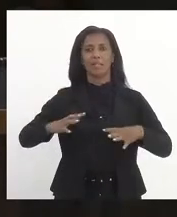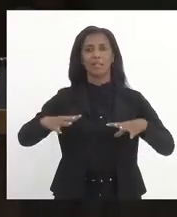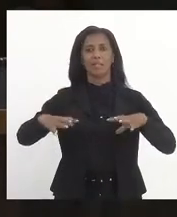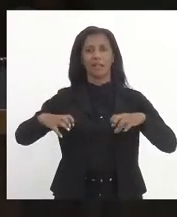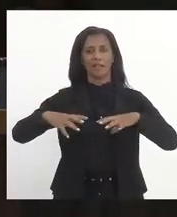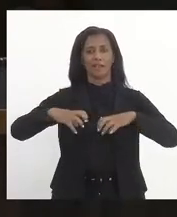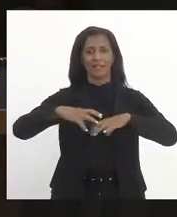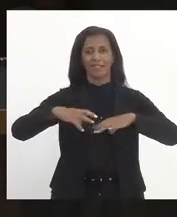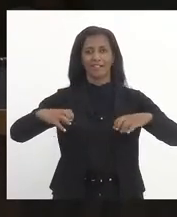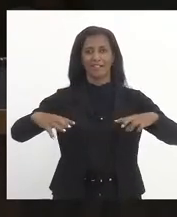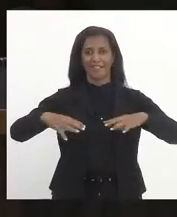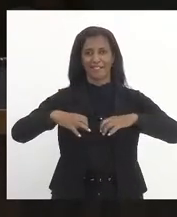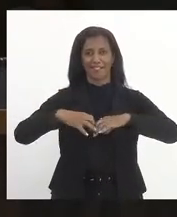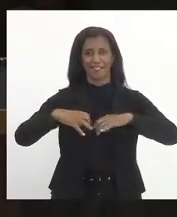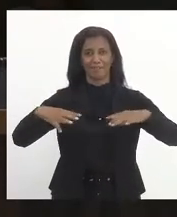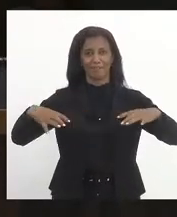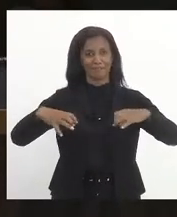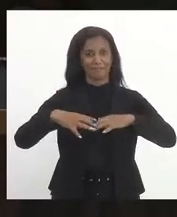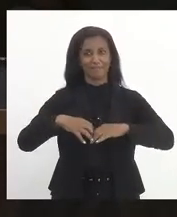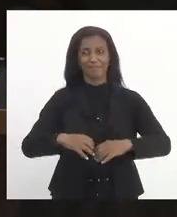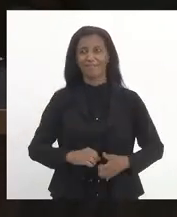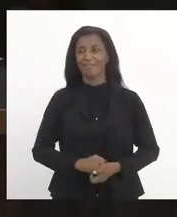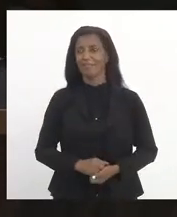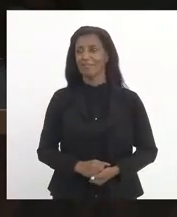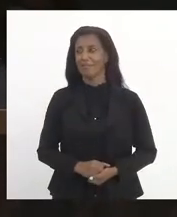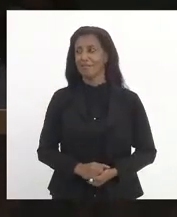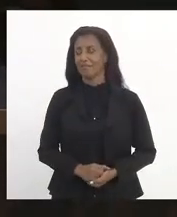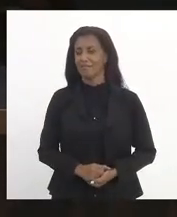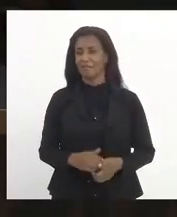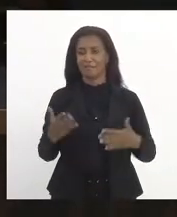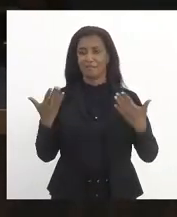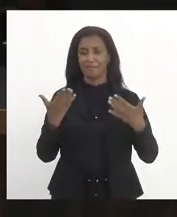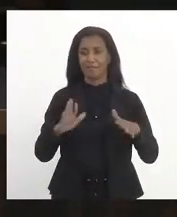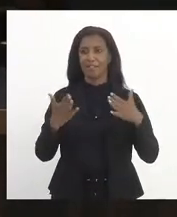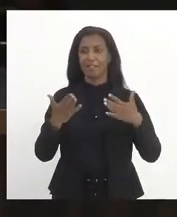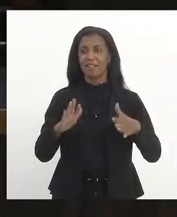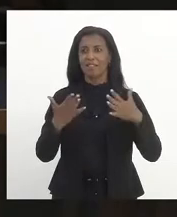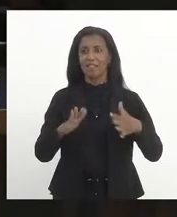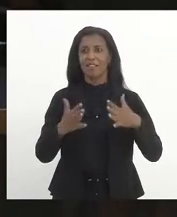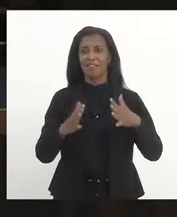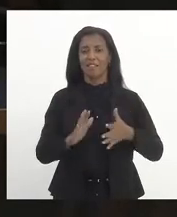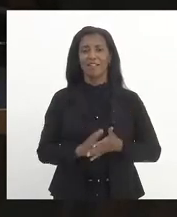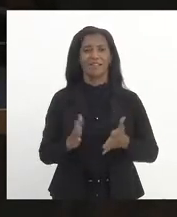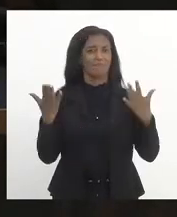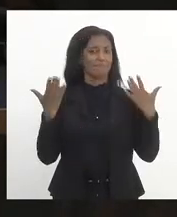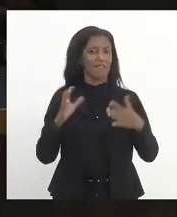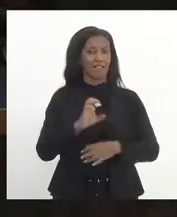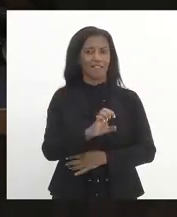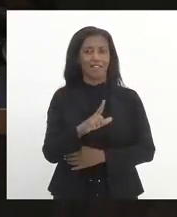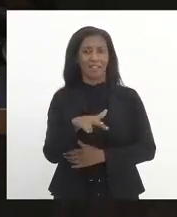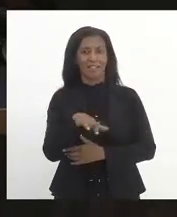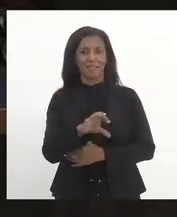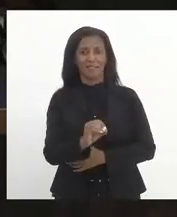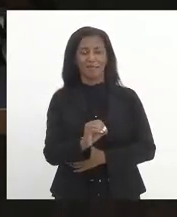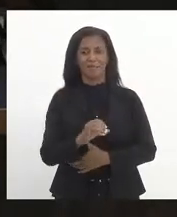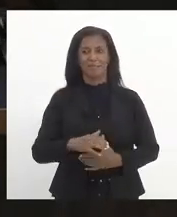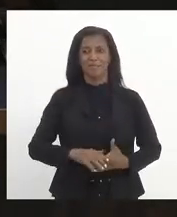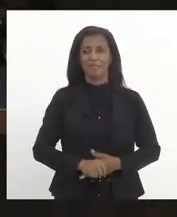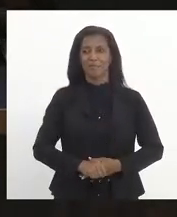É. Então é isso. Parabéns, Cláudio. Dizer que é uma honra para